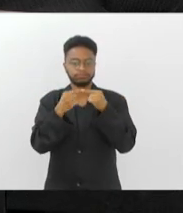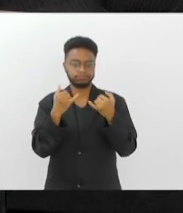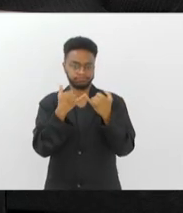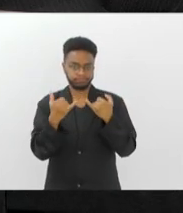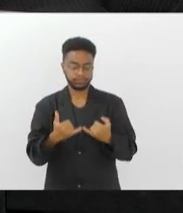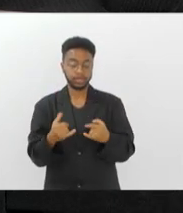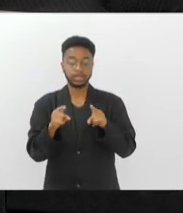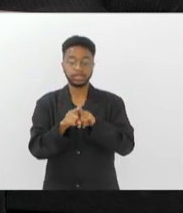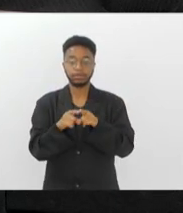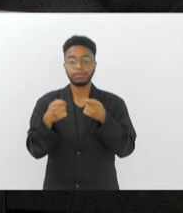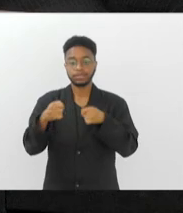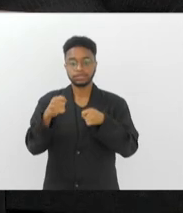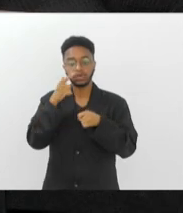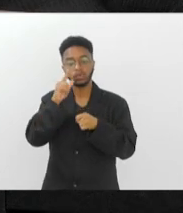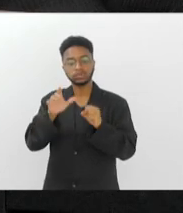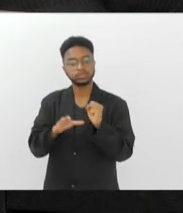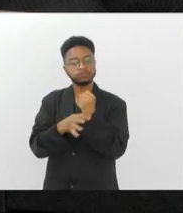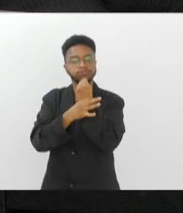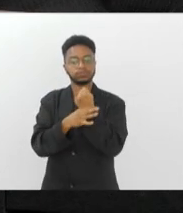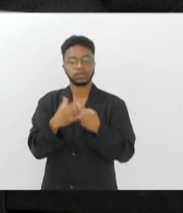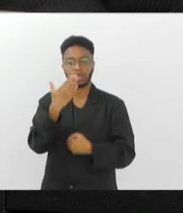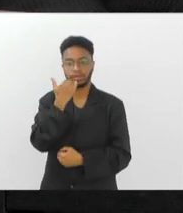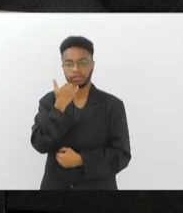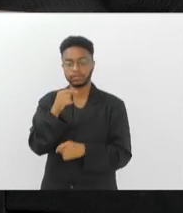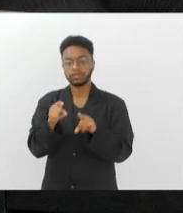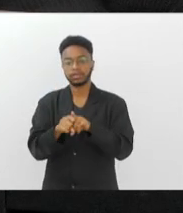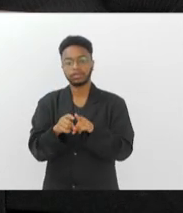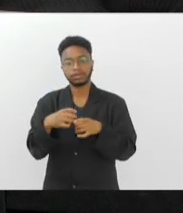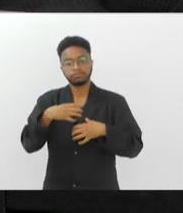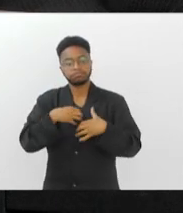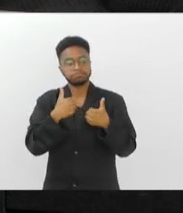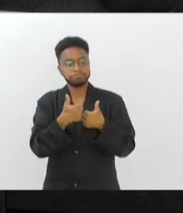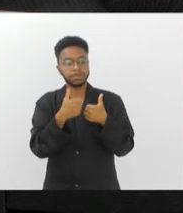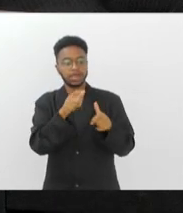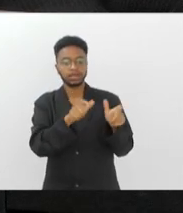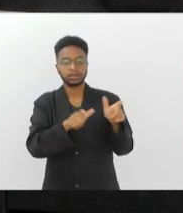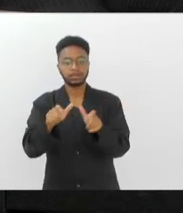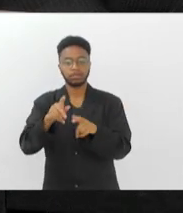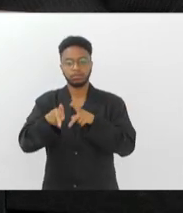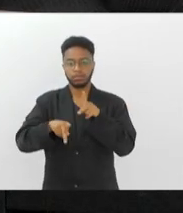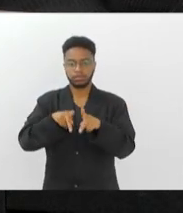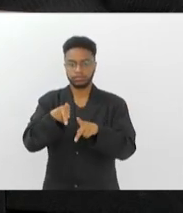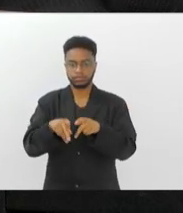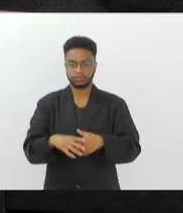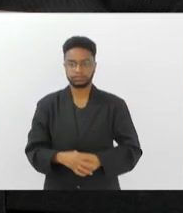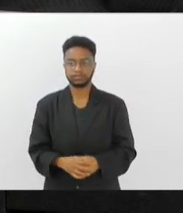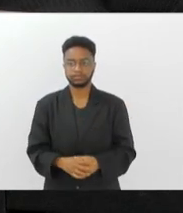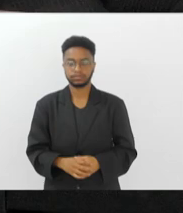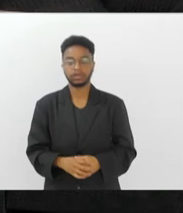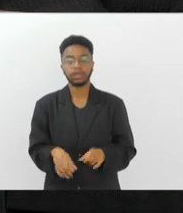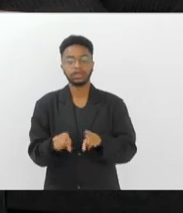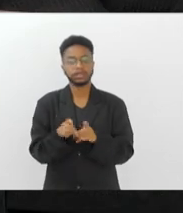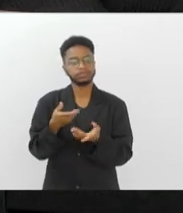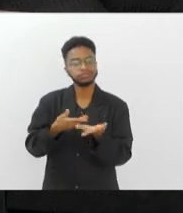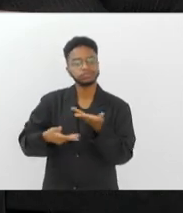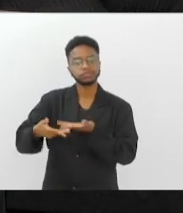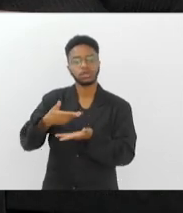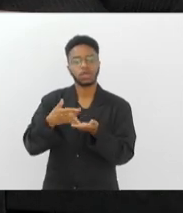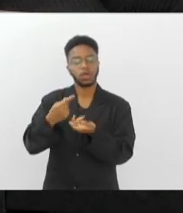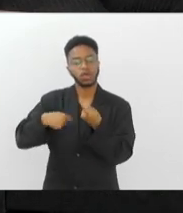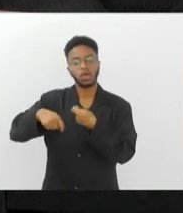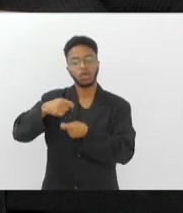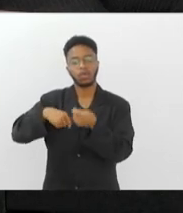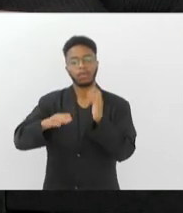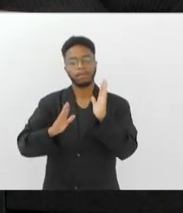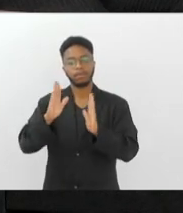garantir a segurança alimentar e o bem-estar das populações. As transações comerciais operadas no